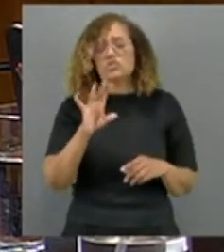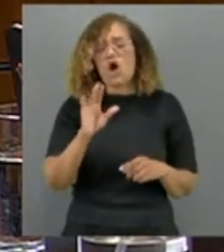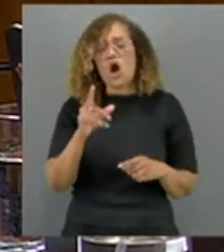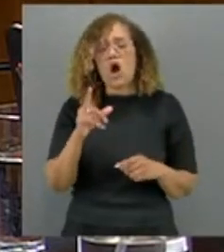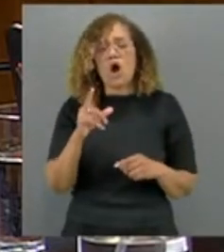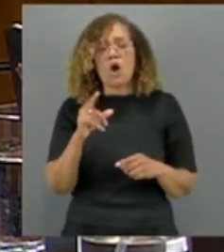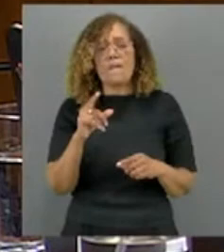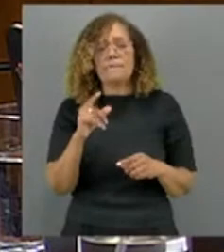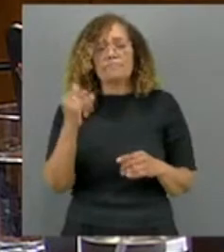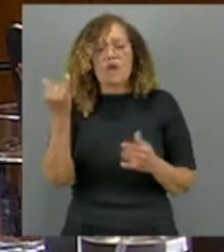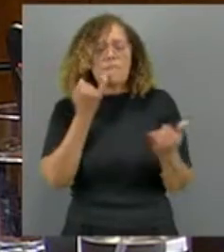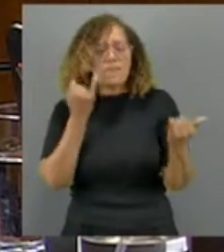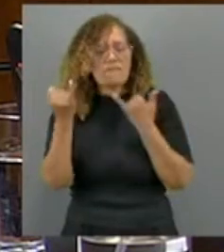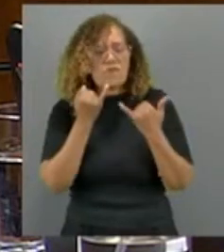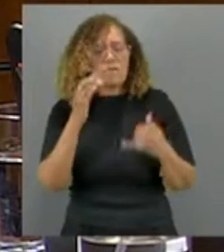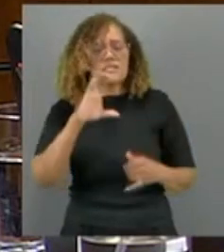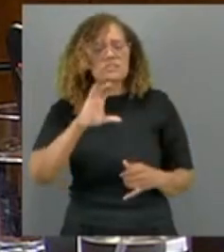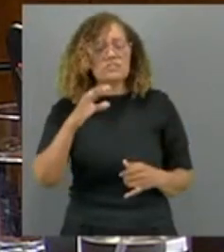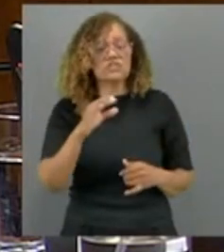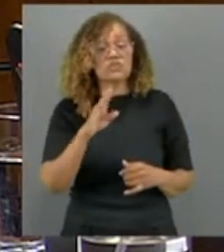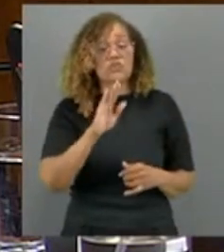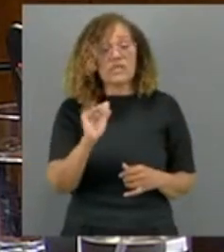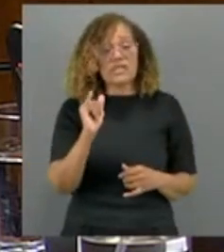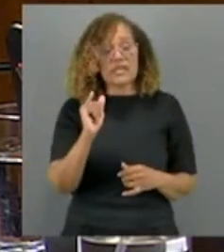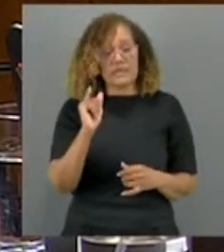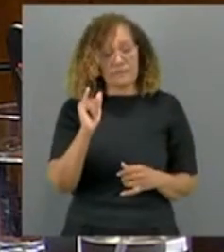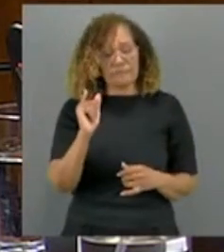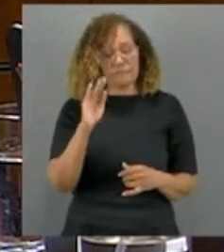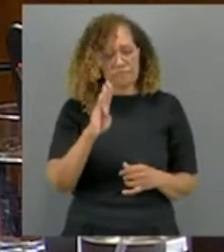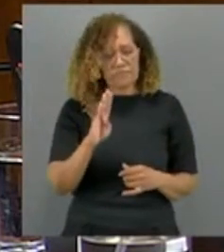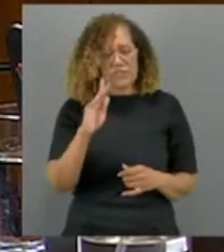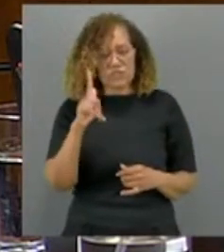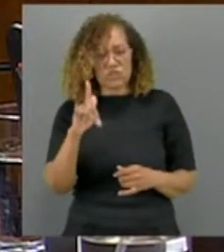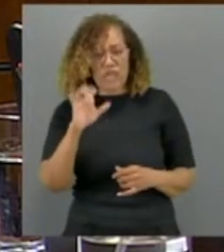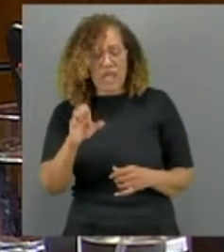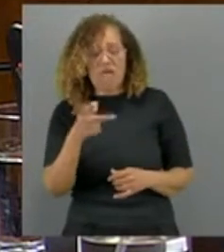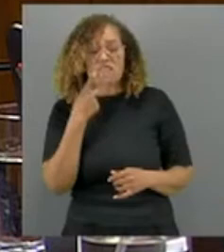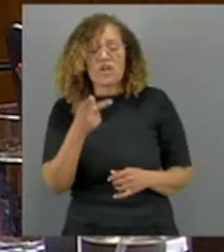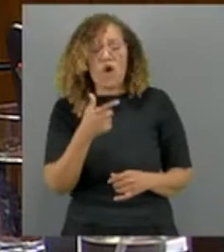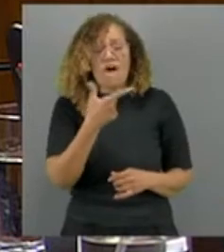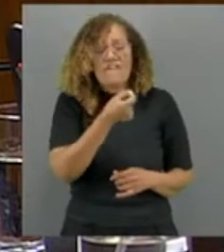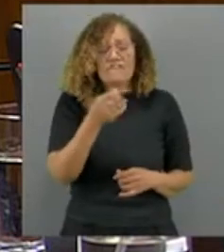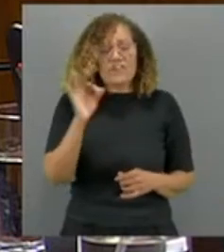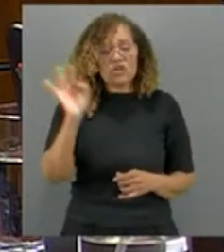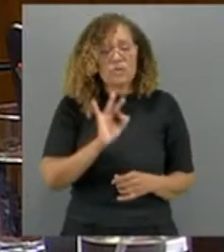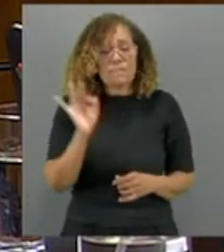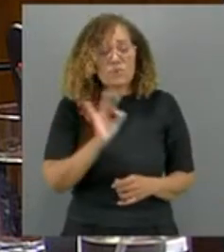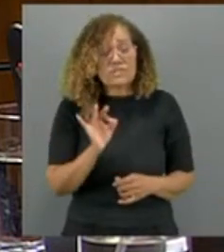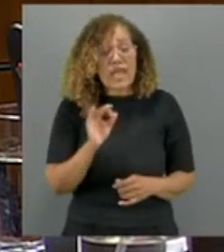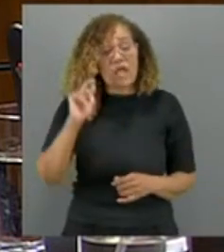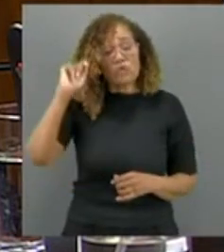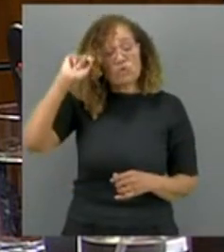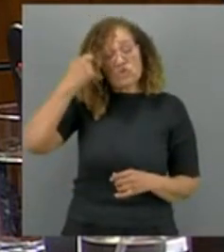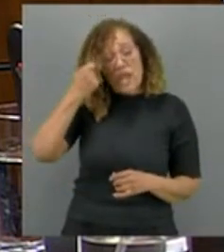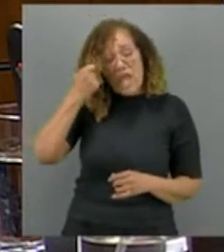tá? O IBGE mostrou que os 20% de